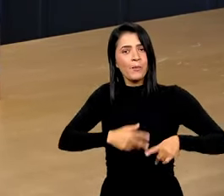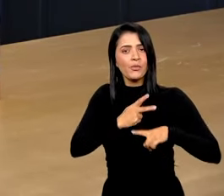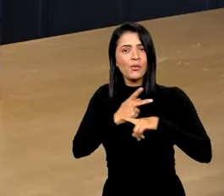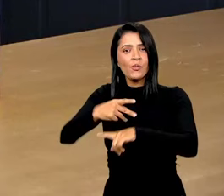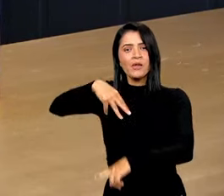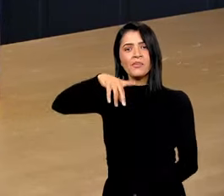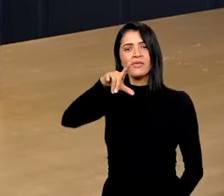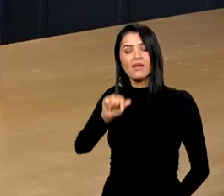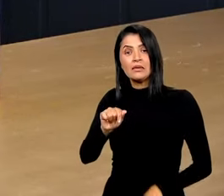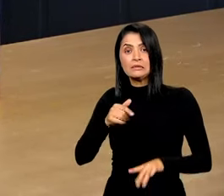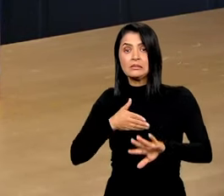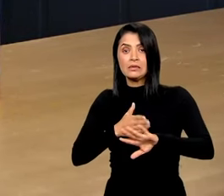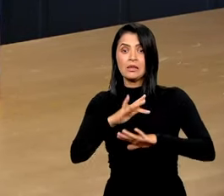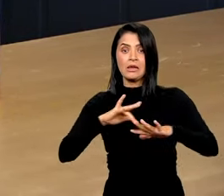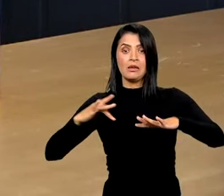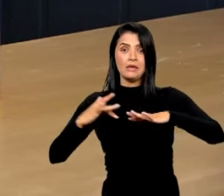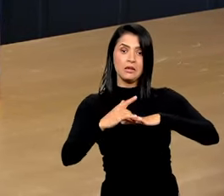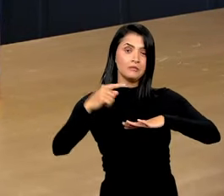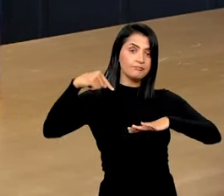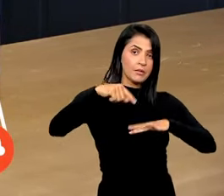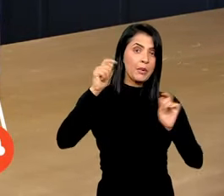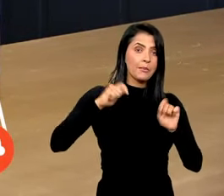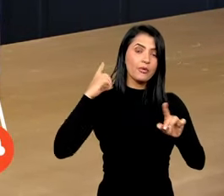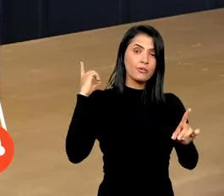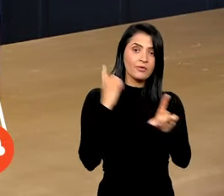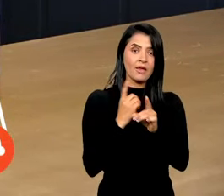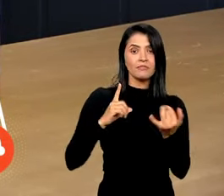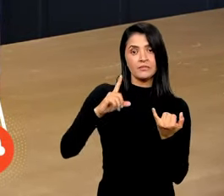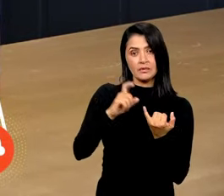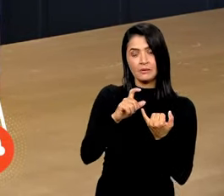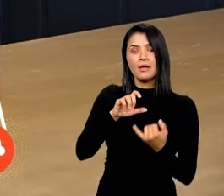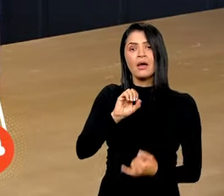nas redes sociais. Você pode nos encontrar no Instagram pelo